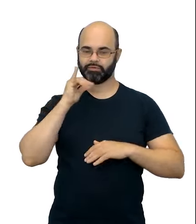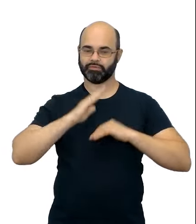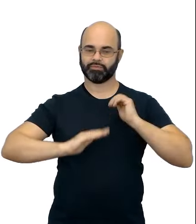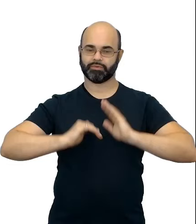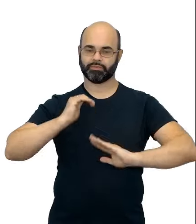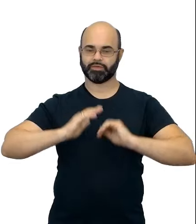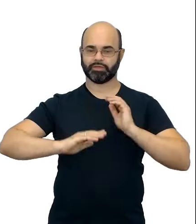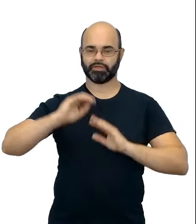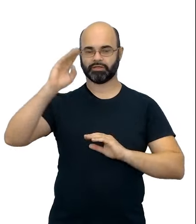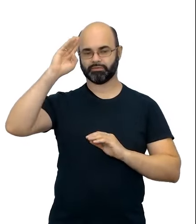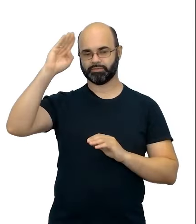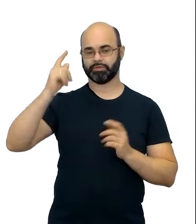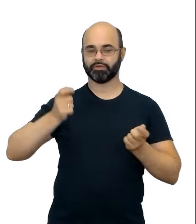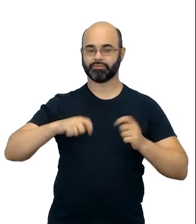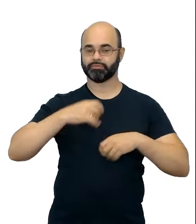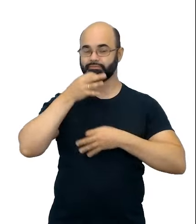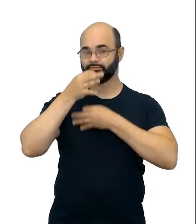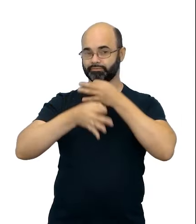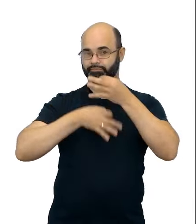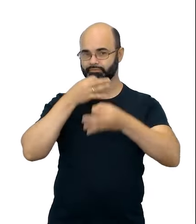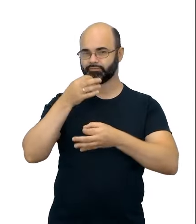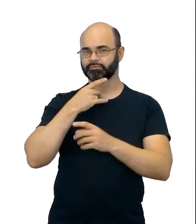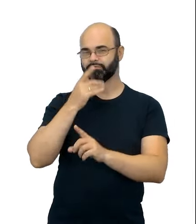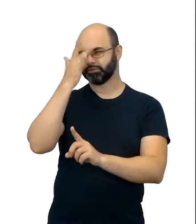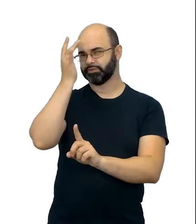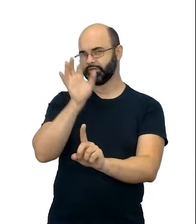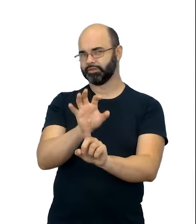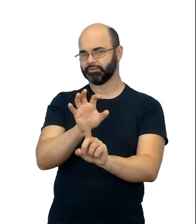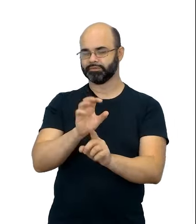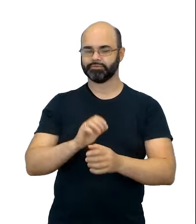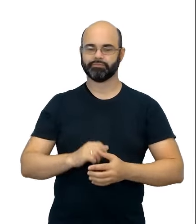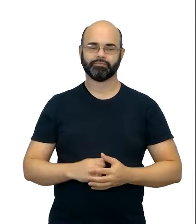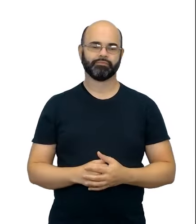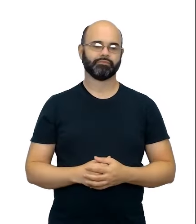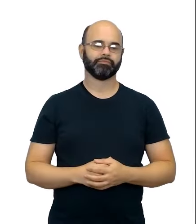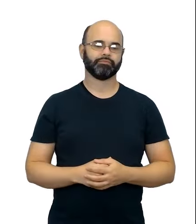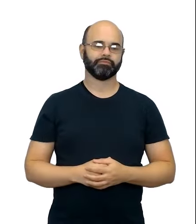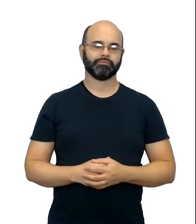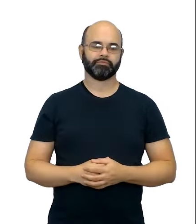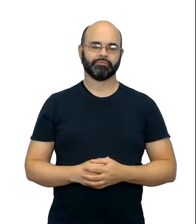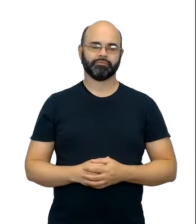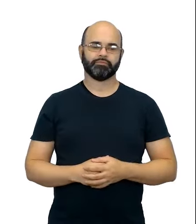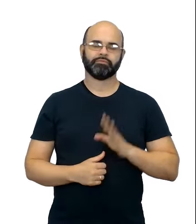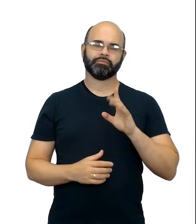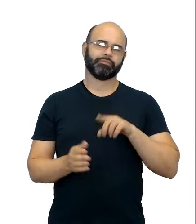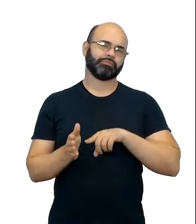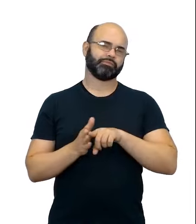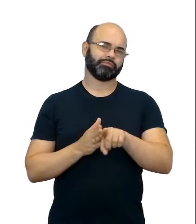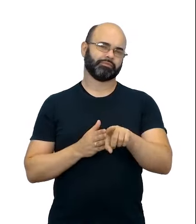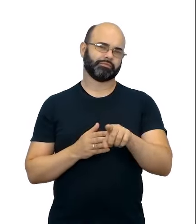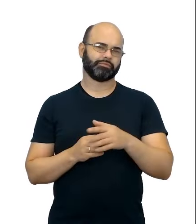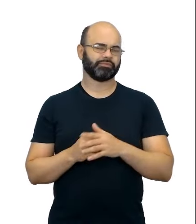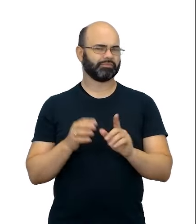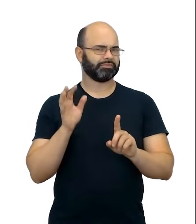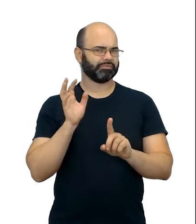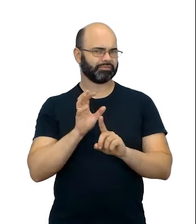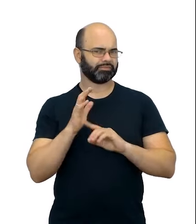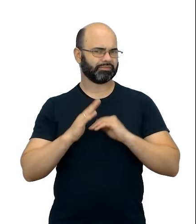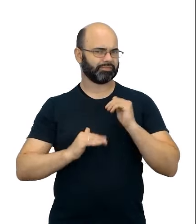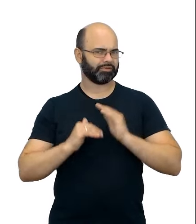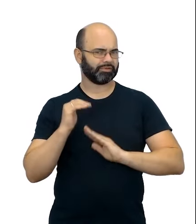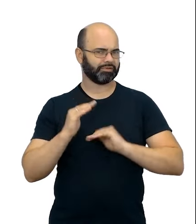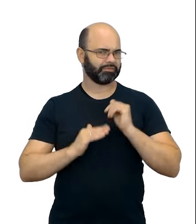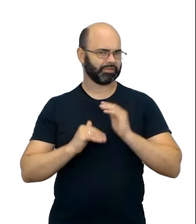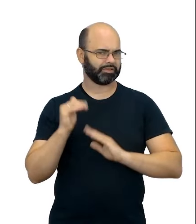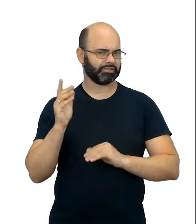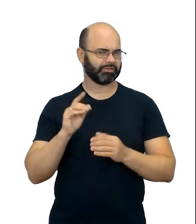predominantes são a capacidade de argumentar e persuadir. Agora vem a pergunta: a habilidade de persuadir está apenas